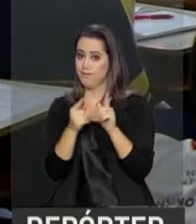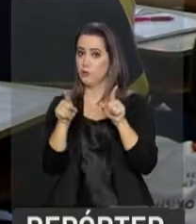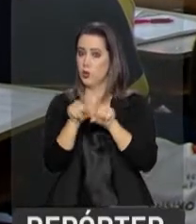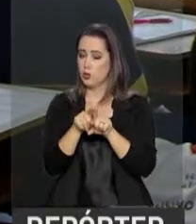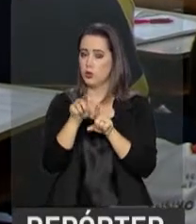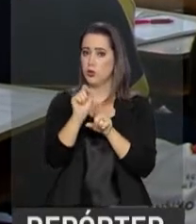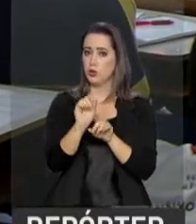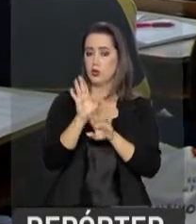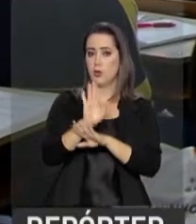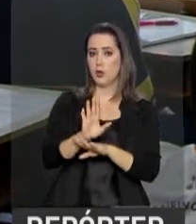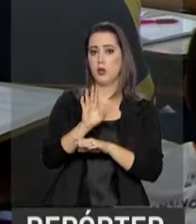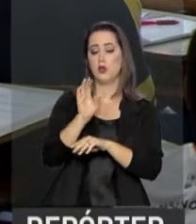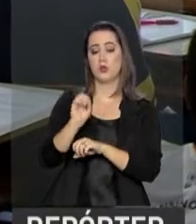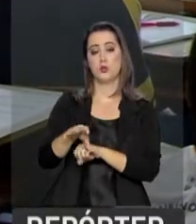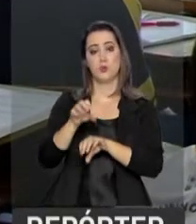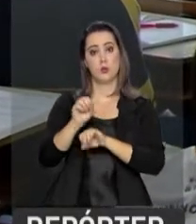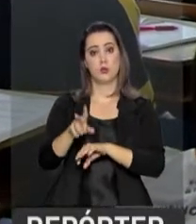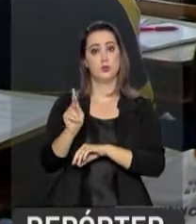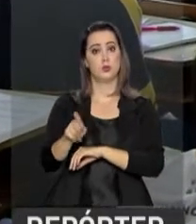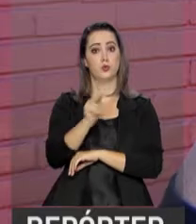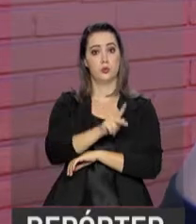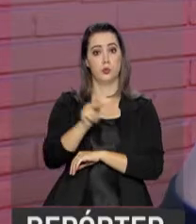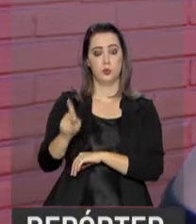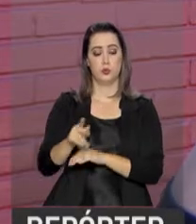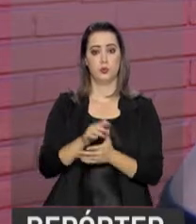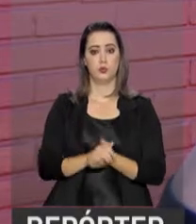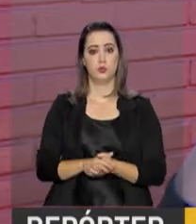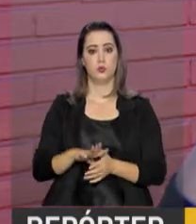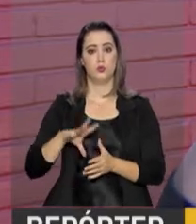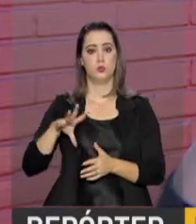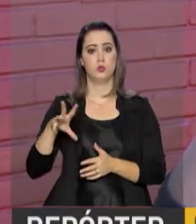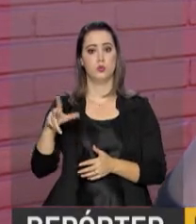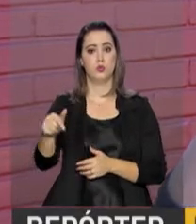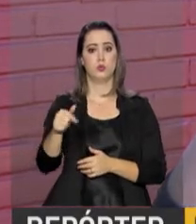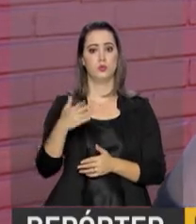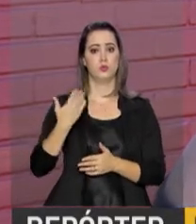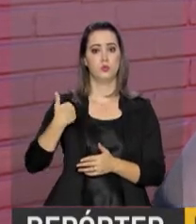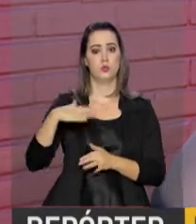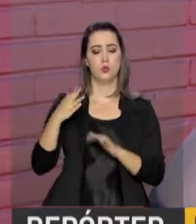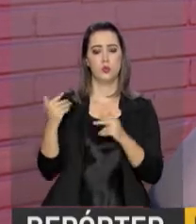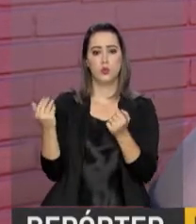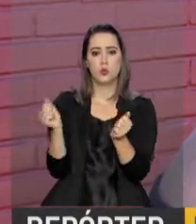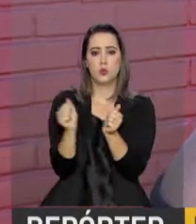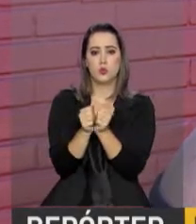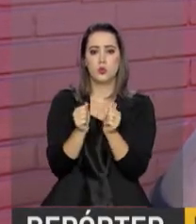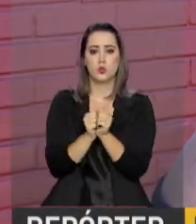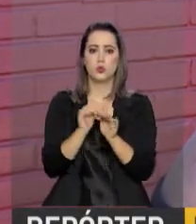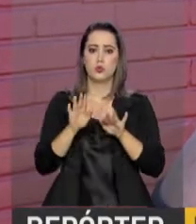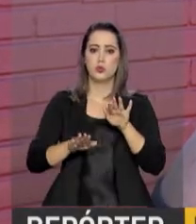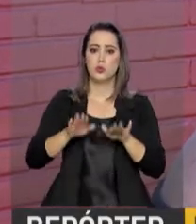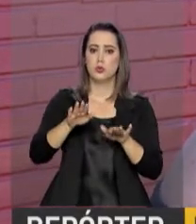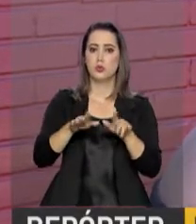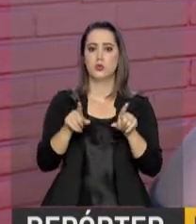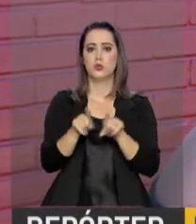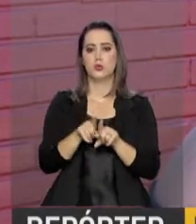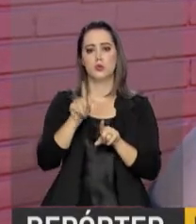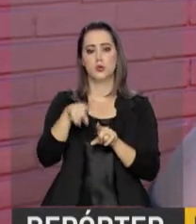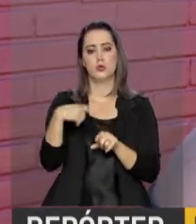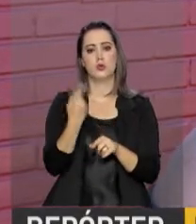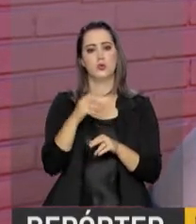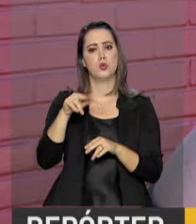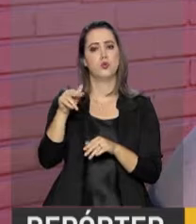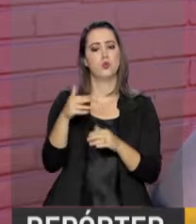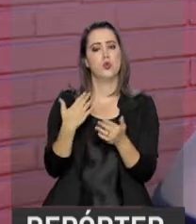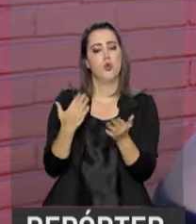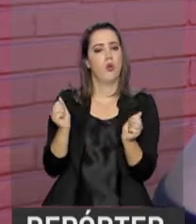professores com o conteúdo dentro de sala de aula. Todos vão andar mais ou menos juntos, né? Porque juntos a gente nunca